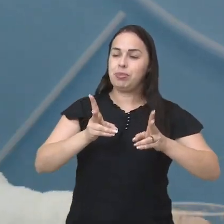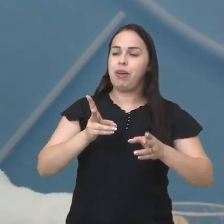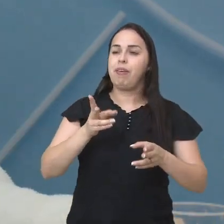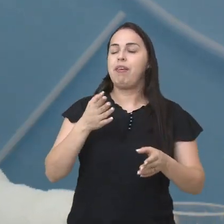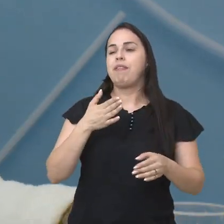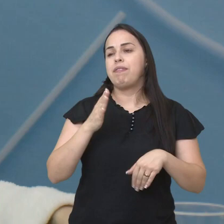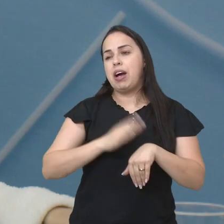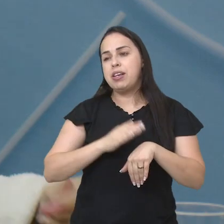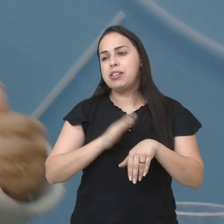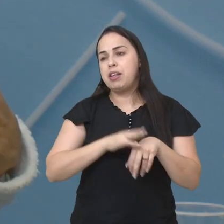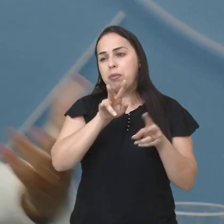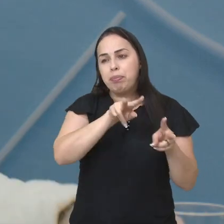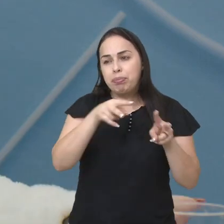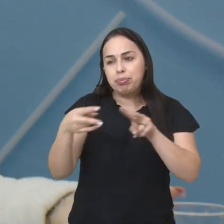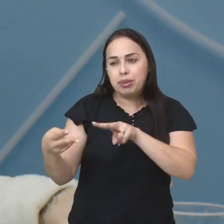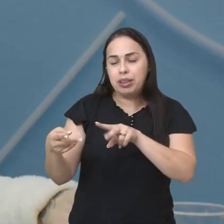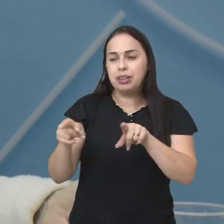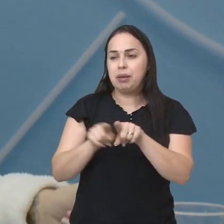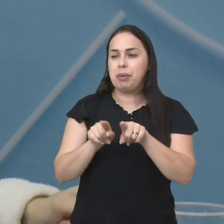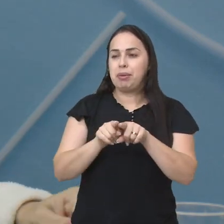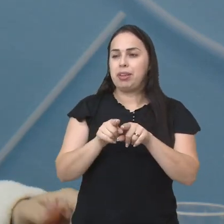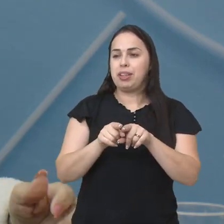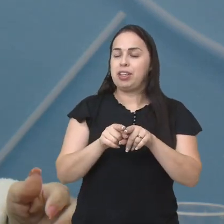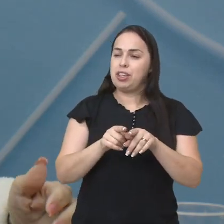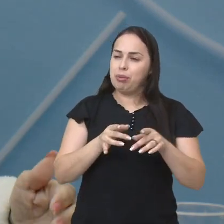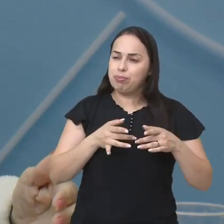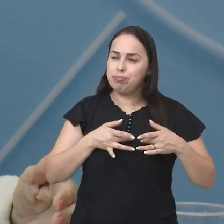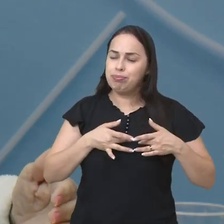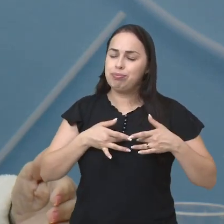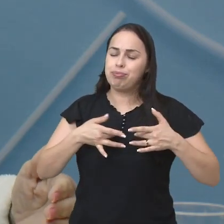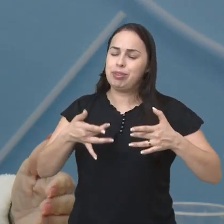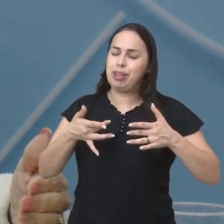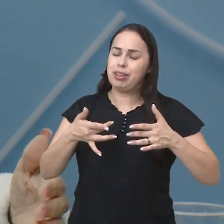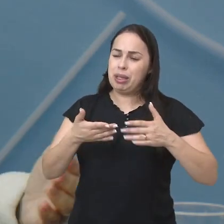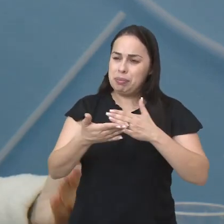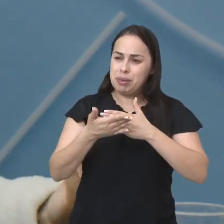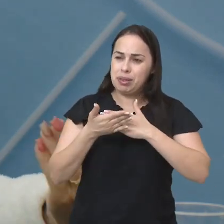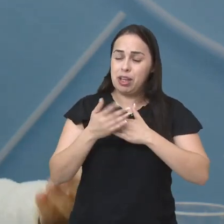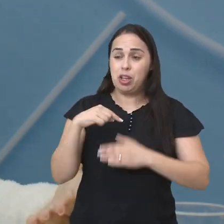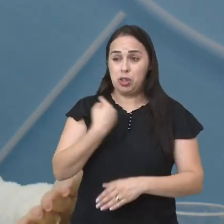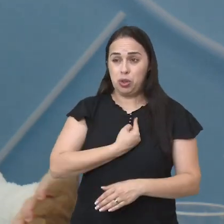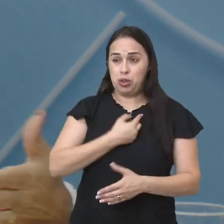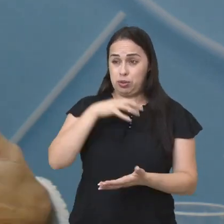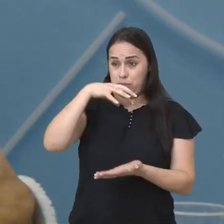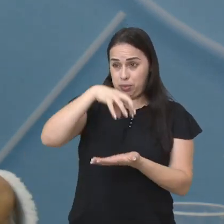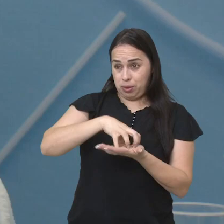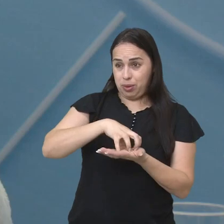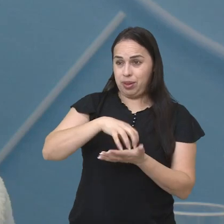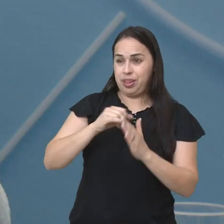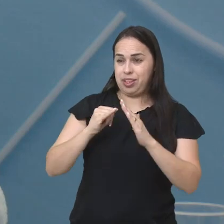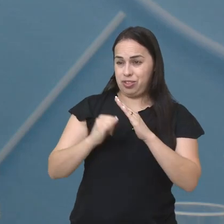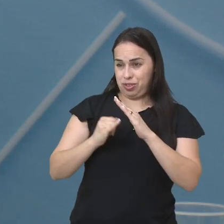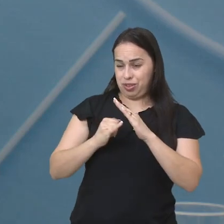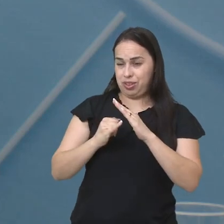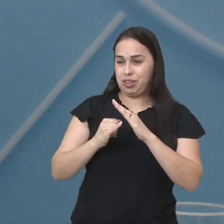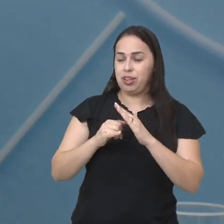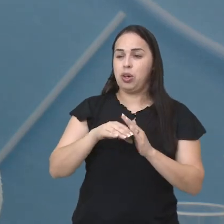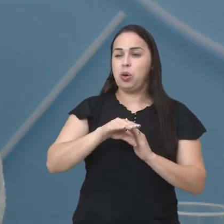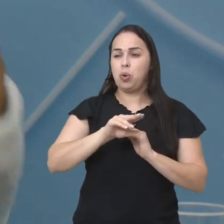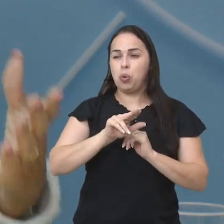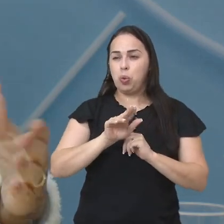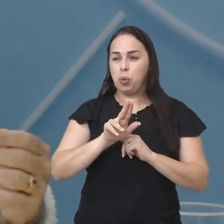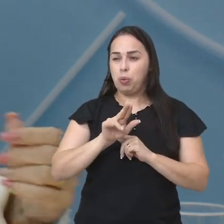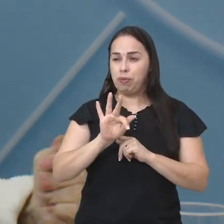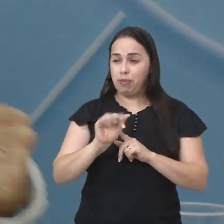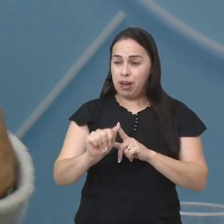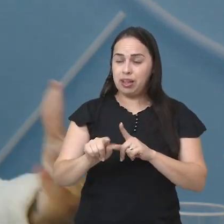efetuando as doações, né? Que abracem a causa, né? Nós como entidades, né? Falo pela CUFA, pelas